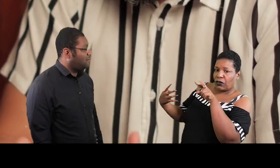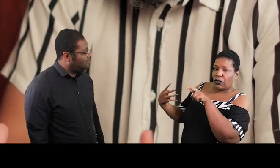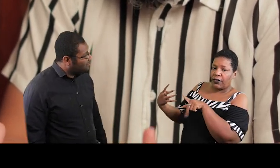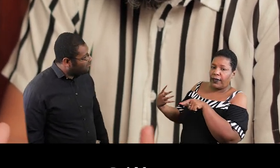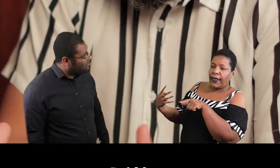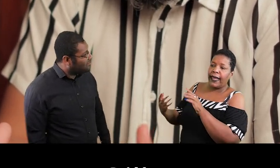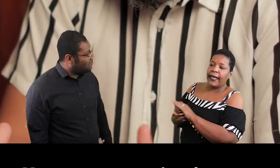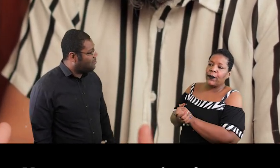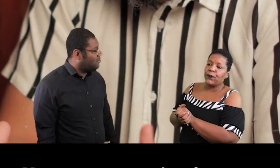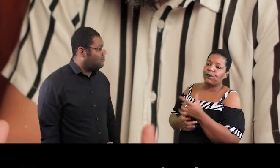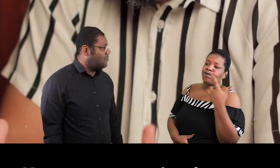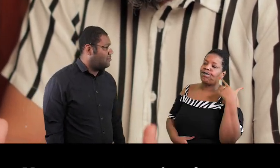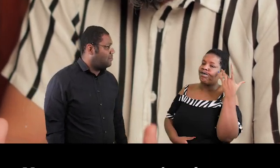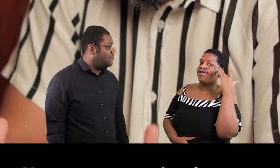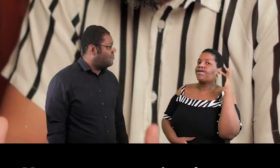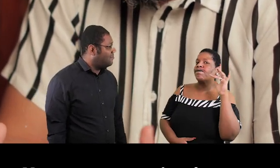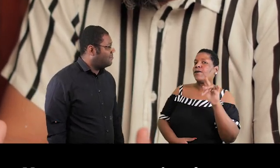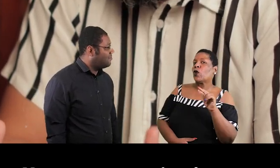sei lá,